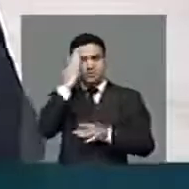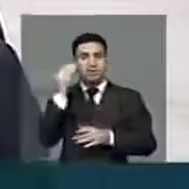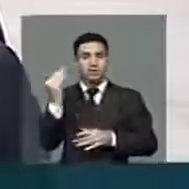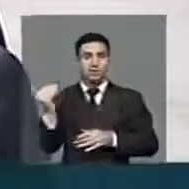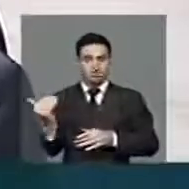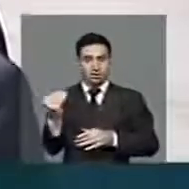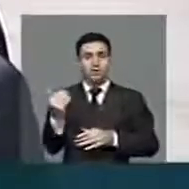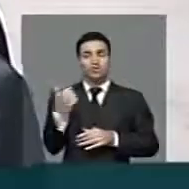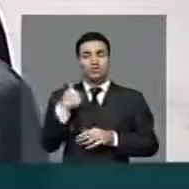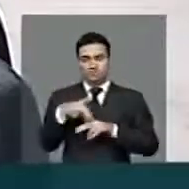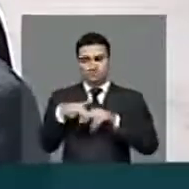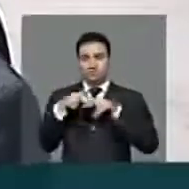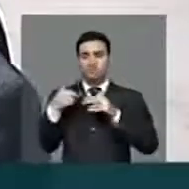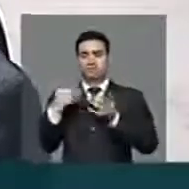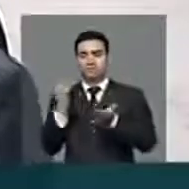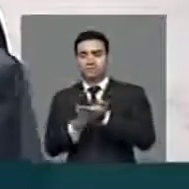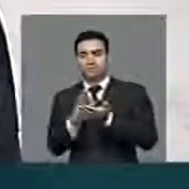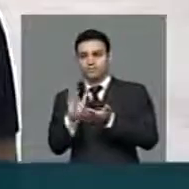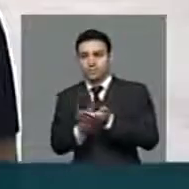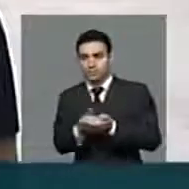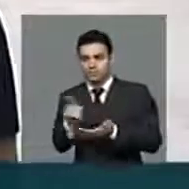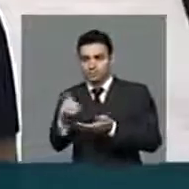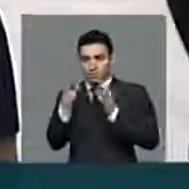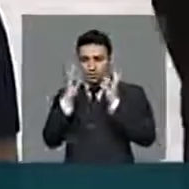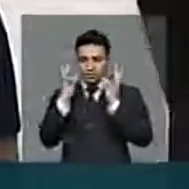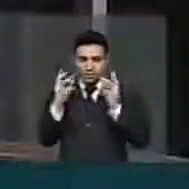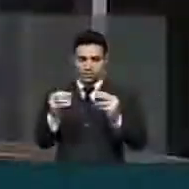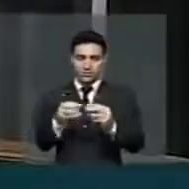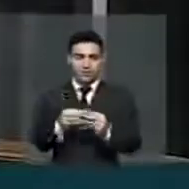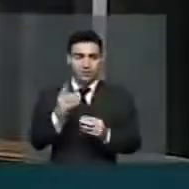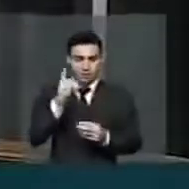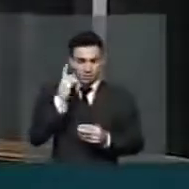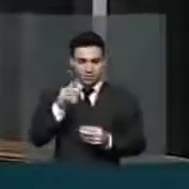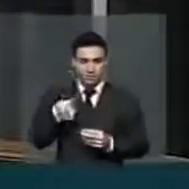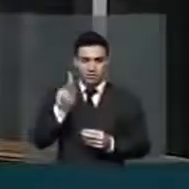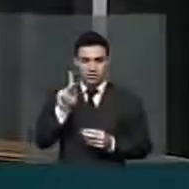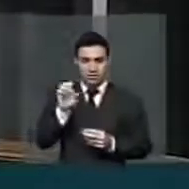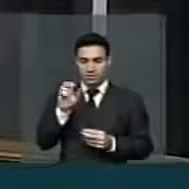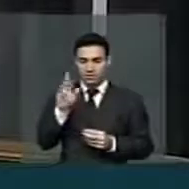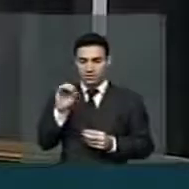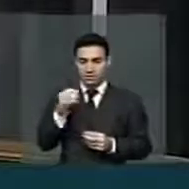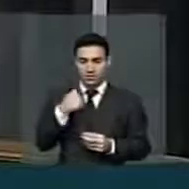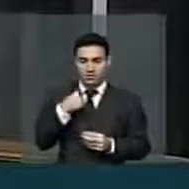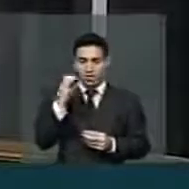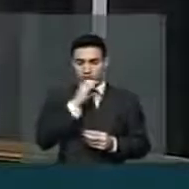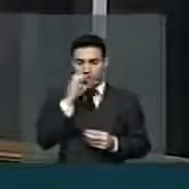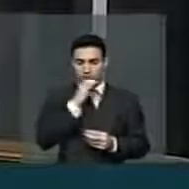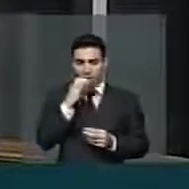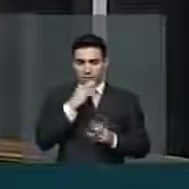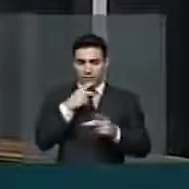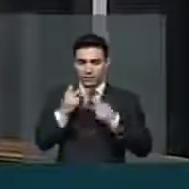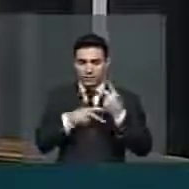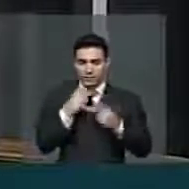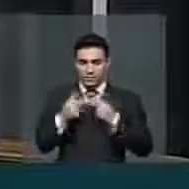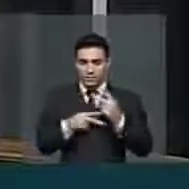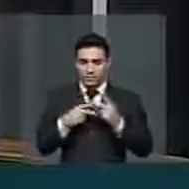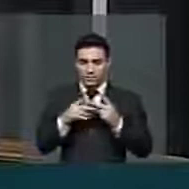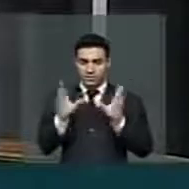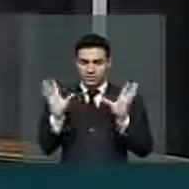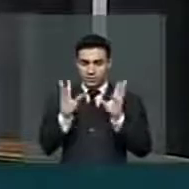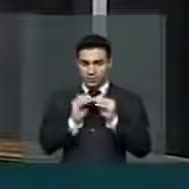senhora continue dando esse bom testemunho para todos nós. Deputada Keiko Otto, muito rapidamente, apenas